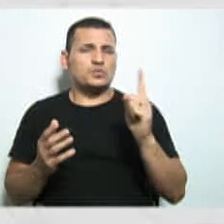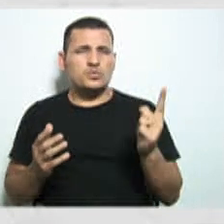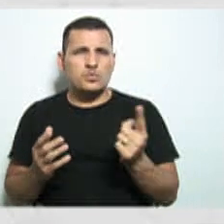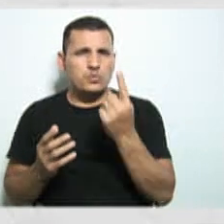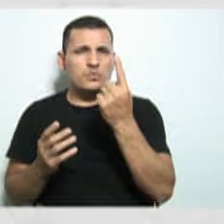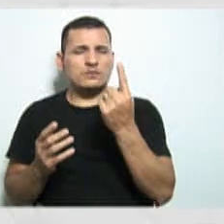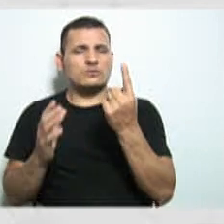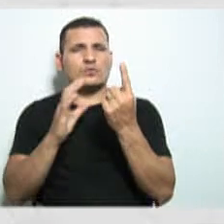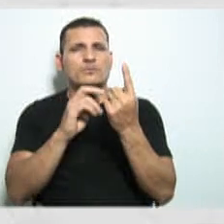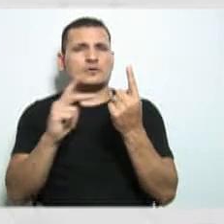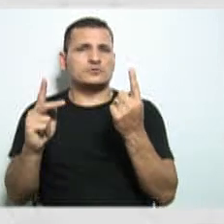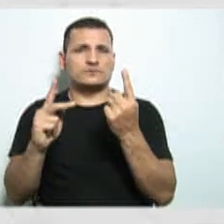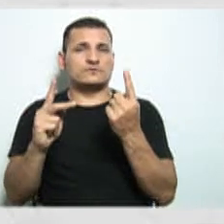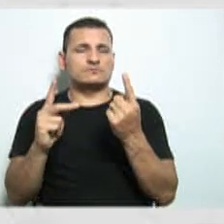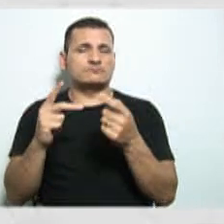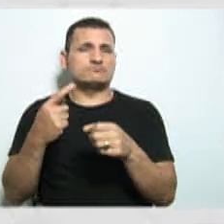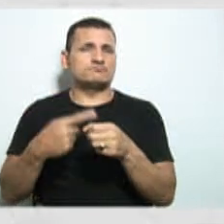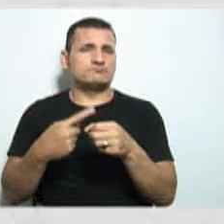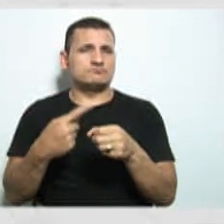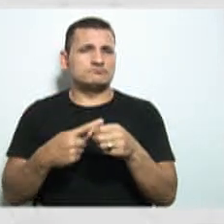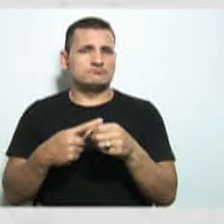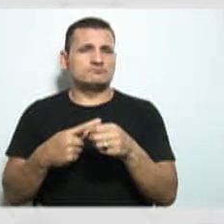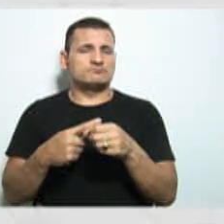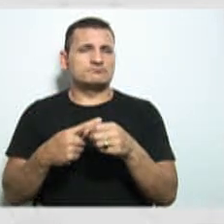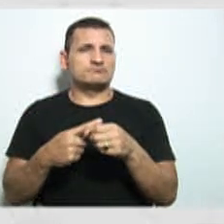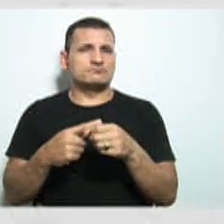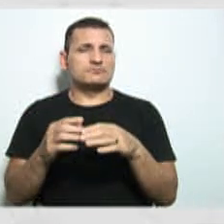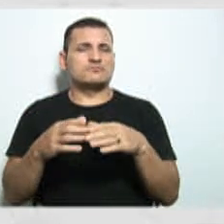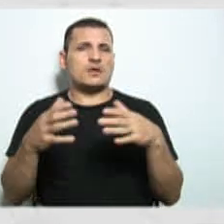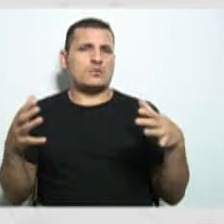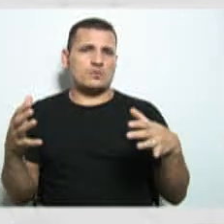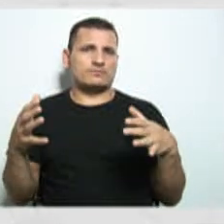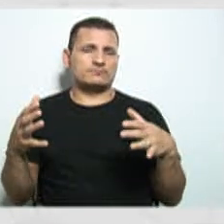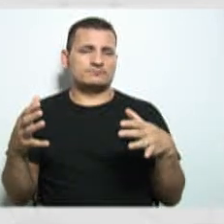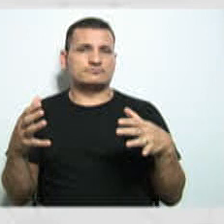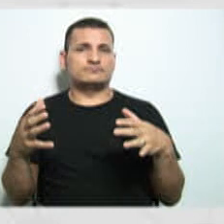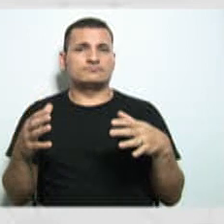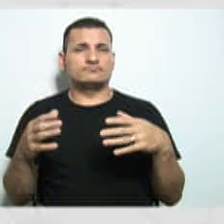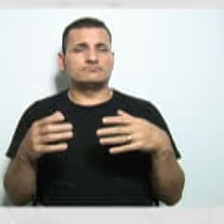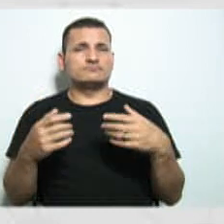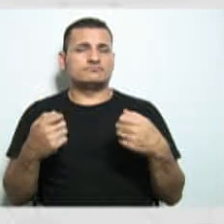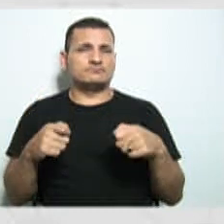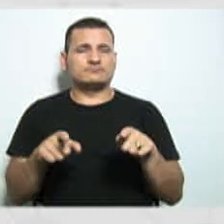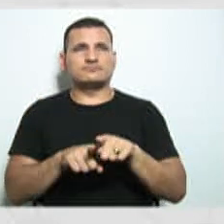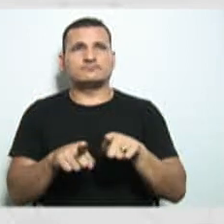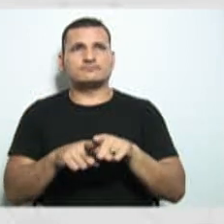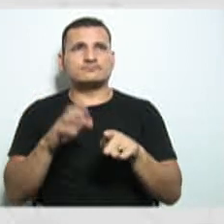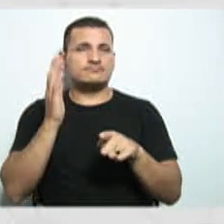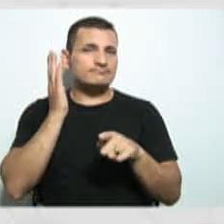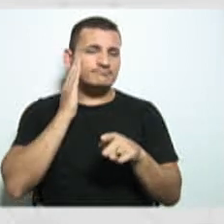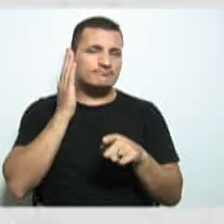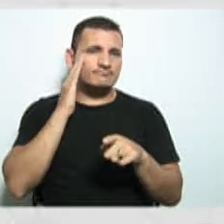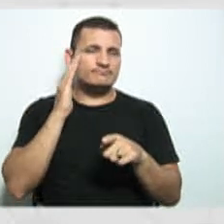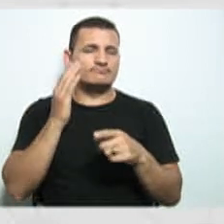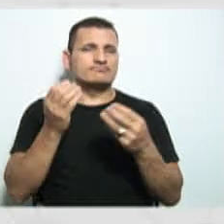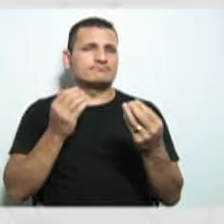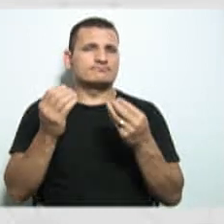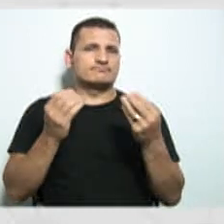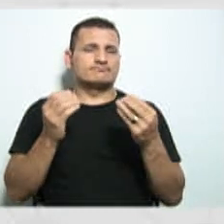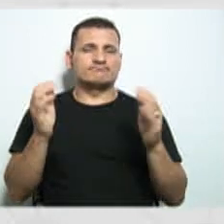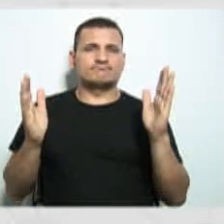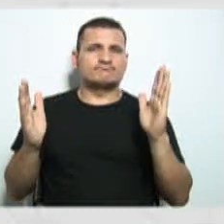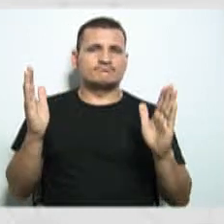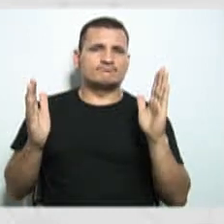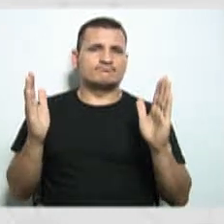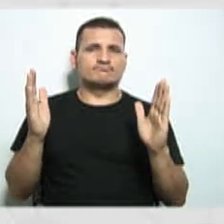das cooperativas do meu município, do meu distrito, da minha linha. E é lógico, precisa ser temporal, né? Como é que você vai designar uma meta se você não